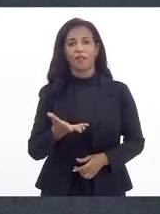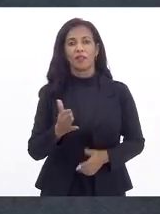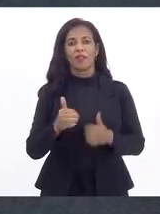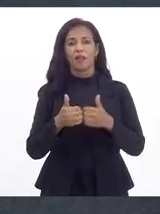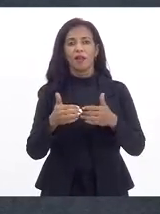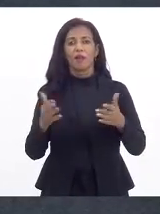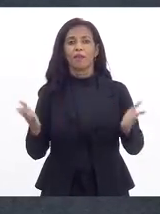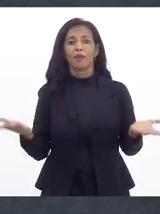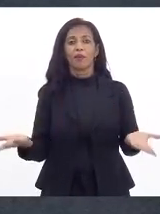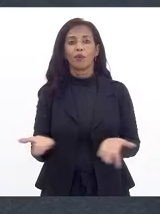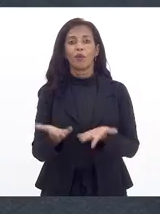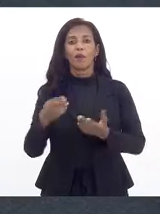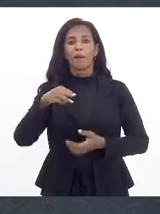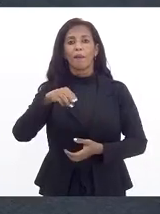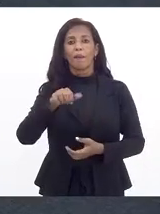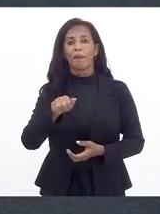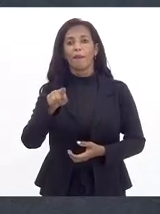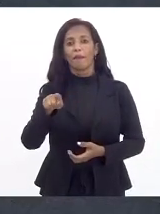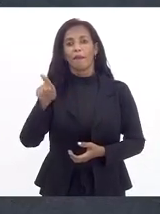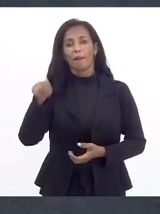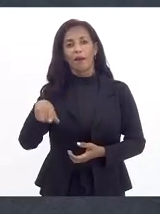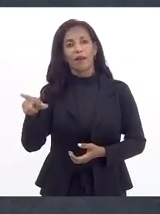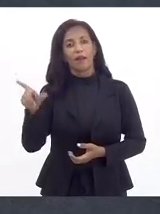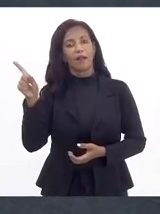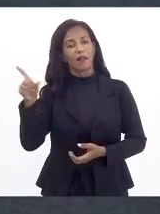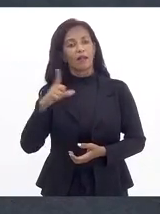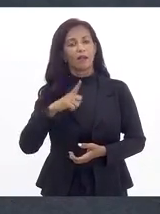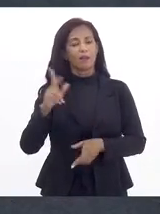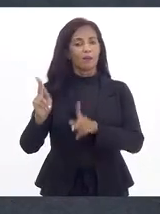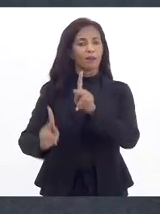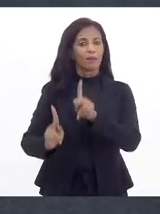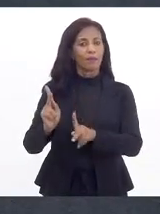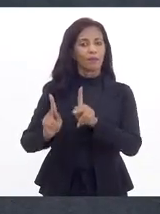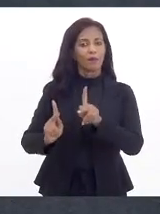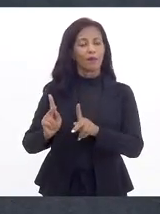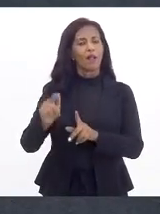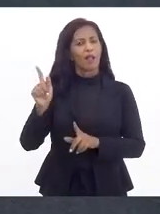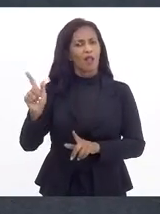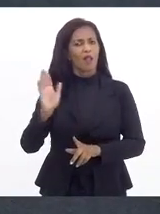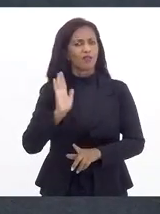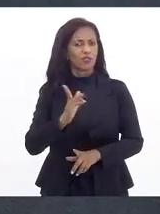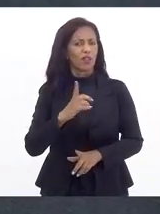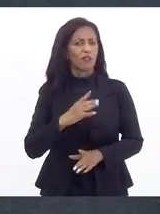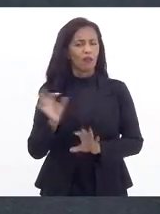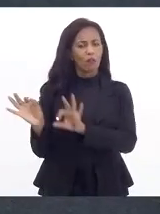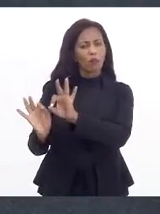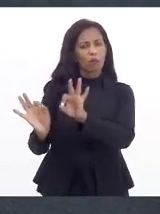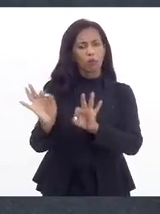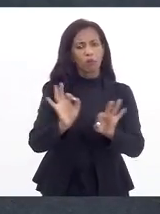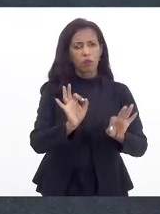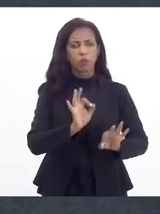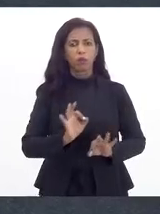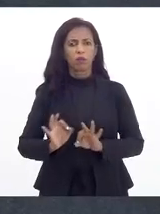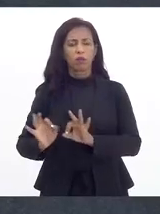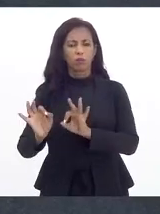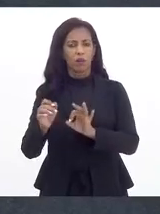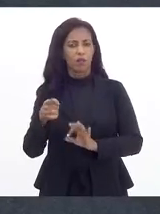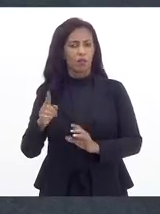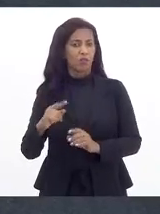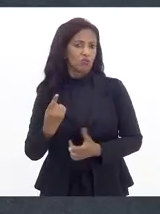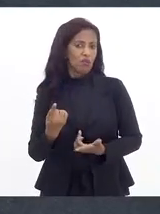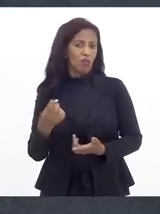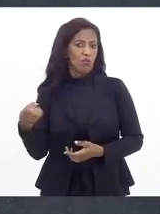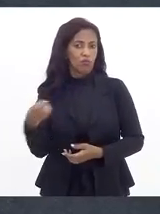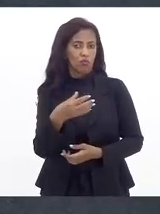aberto justamente na Maré. Lá temos a população LGBTQIA+, muito organizada, e isso é uma